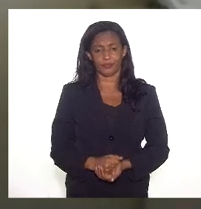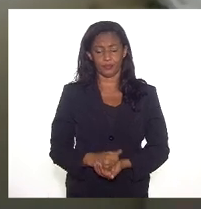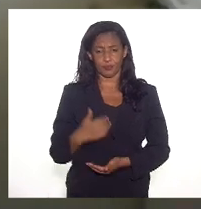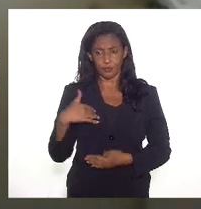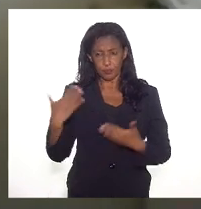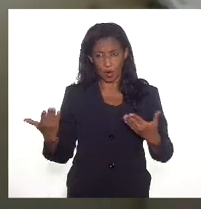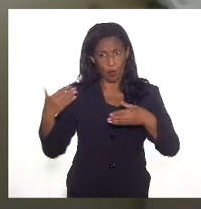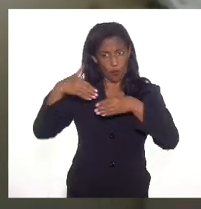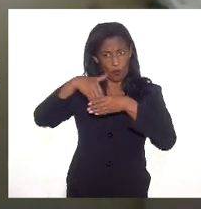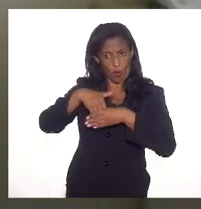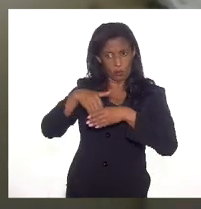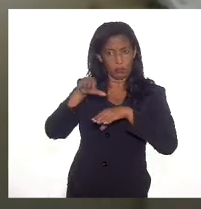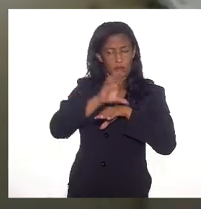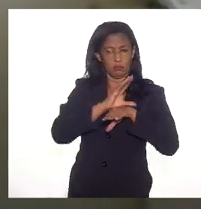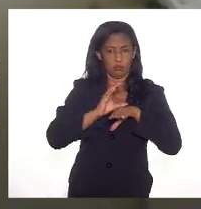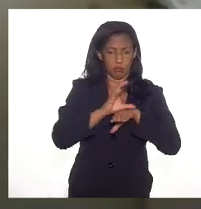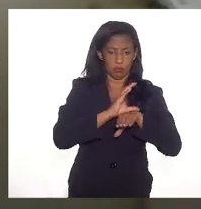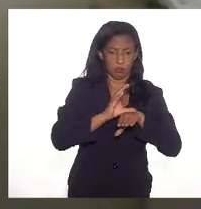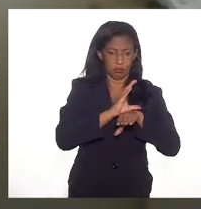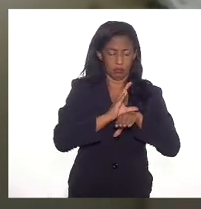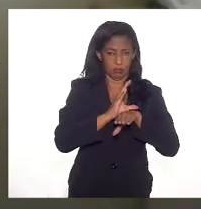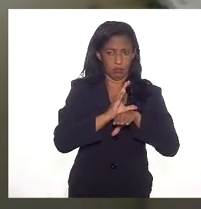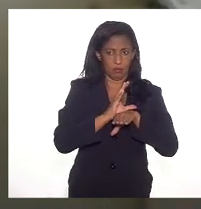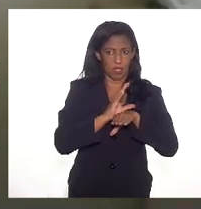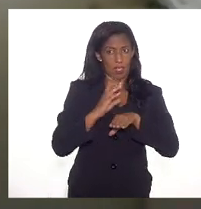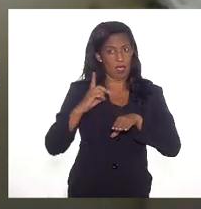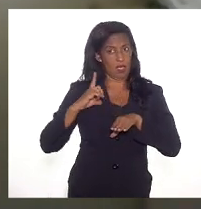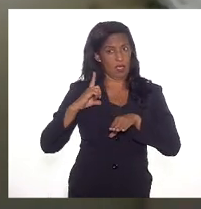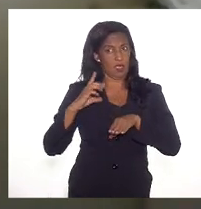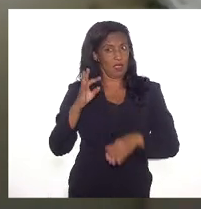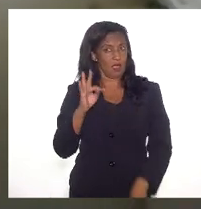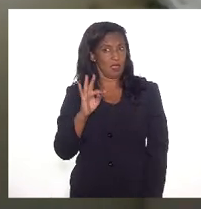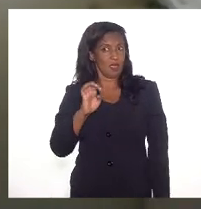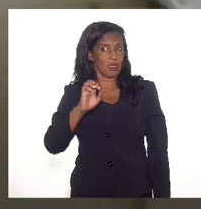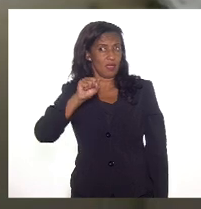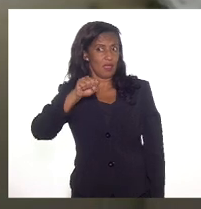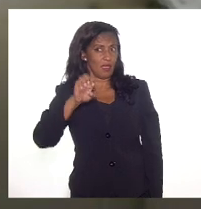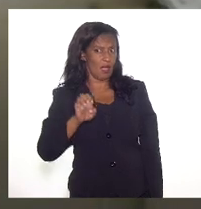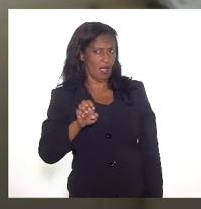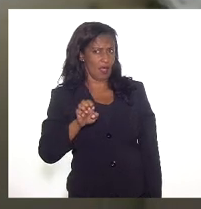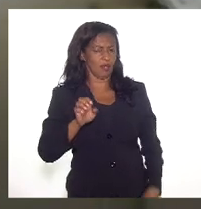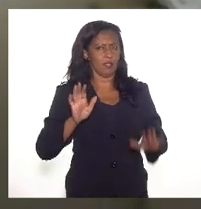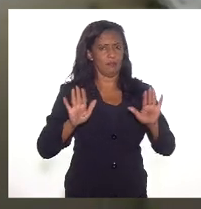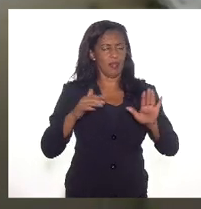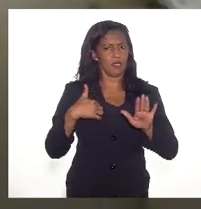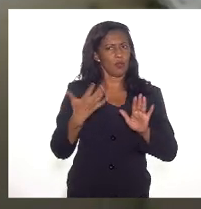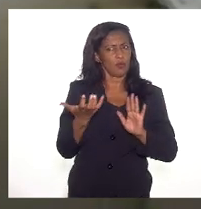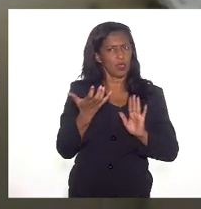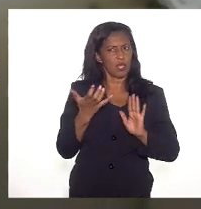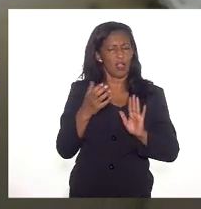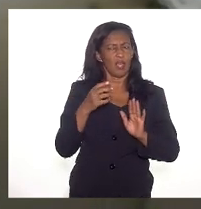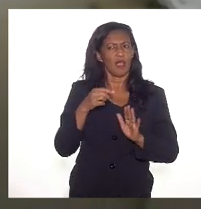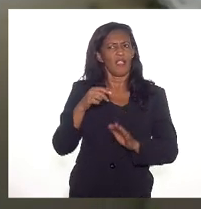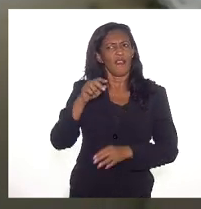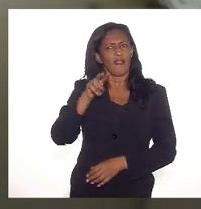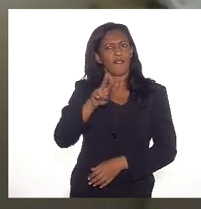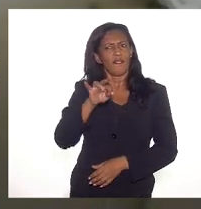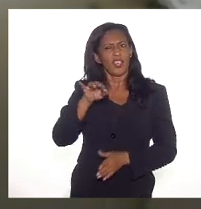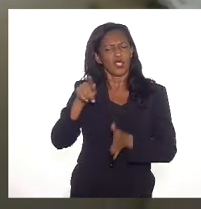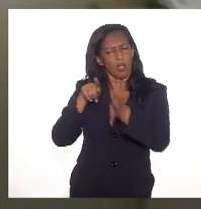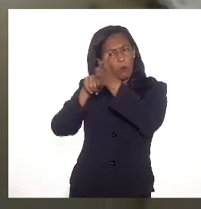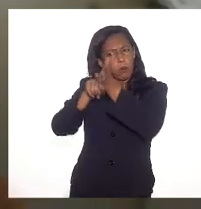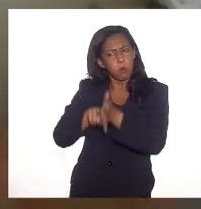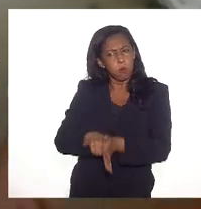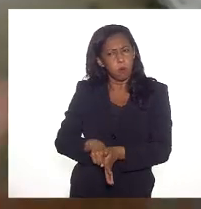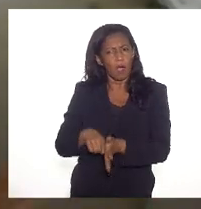voto pela constitucionalidade, eu dei na tese. Agora, eu gostaria, se fosse possível, que o senhor me desse vista para mim ao código